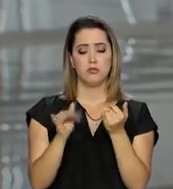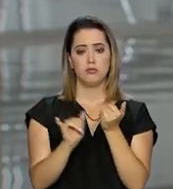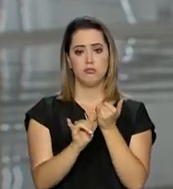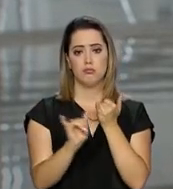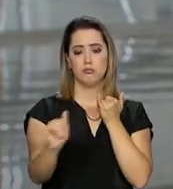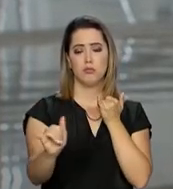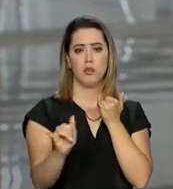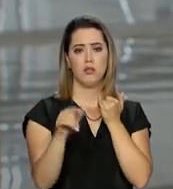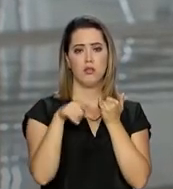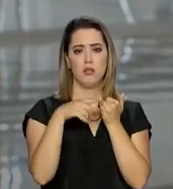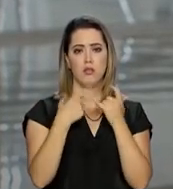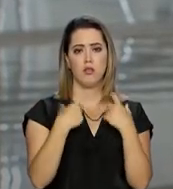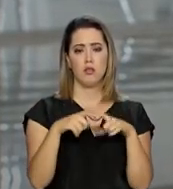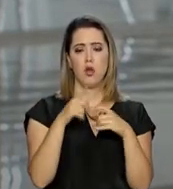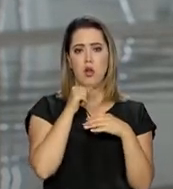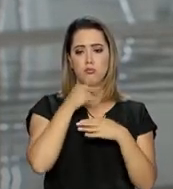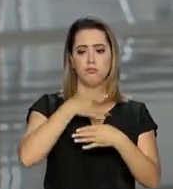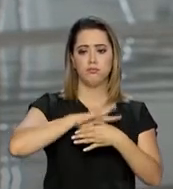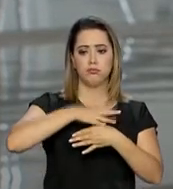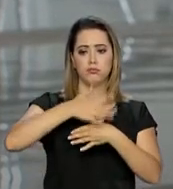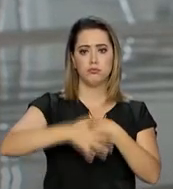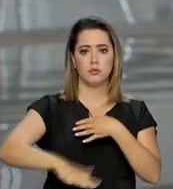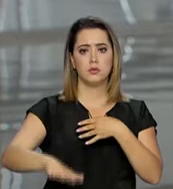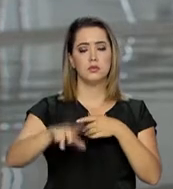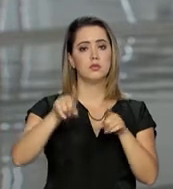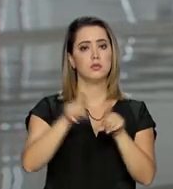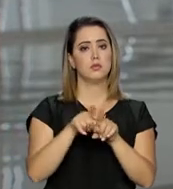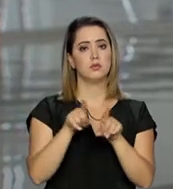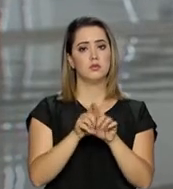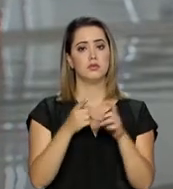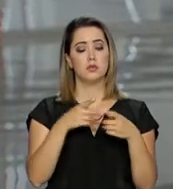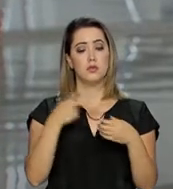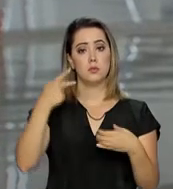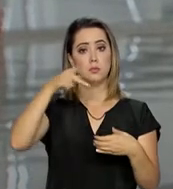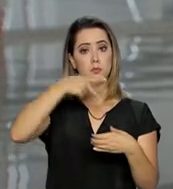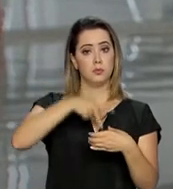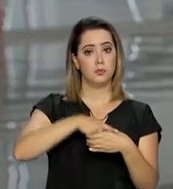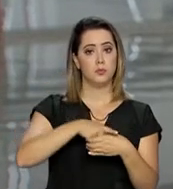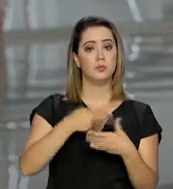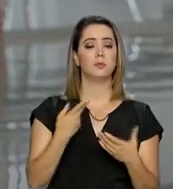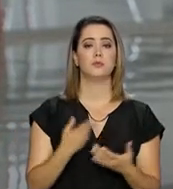privada de hidrelétricas e também no setor de petróleo